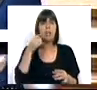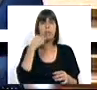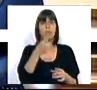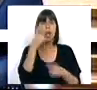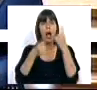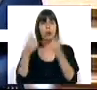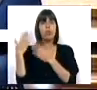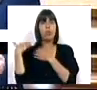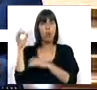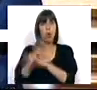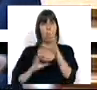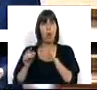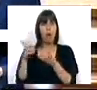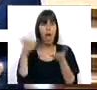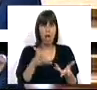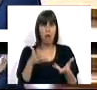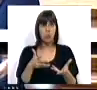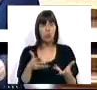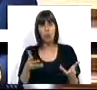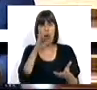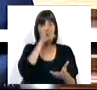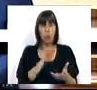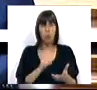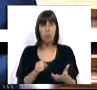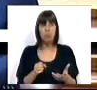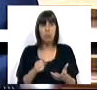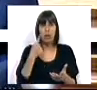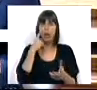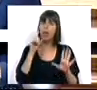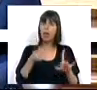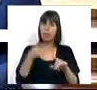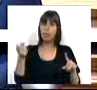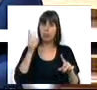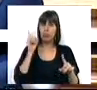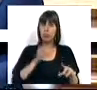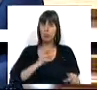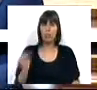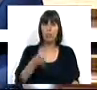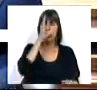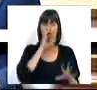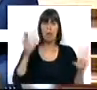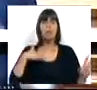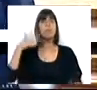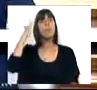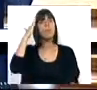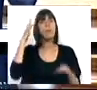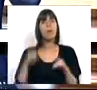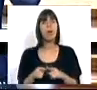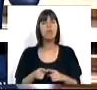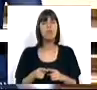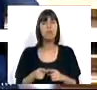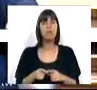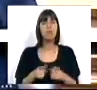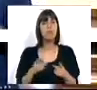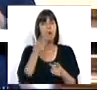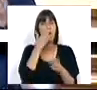declarações de alguns responsáveis europeus como uma ajuda ao Governo. E repare que não é, Sr. Primeiro-Ministro, eu acho que